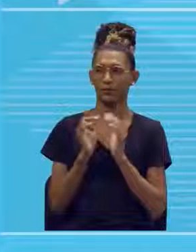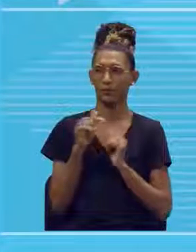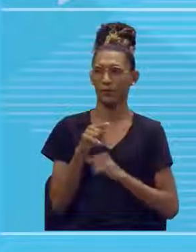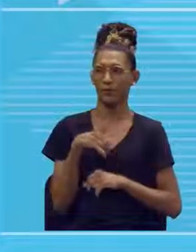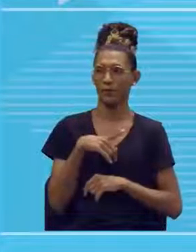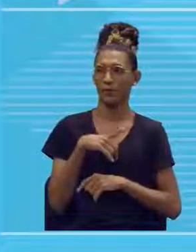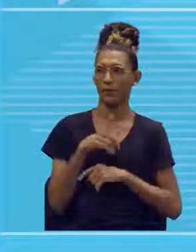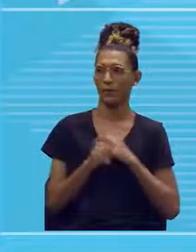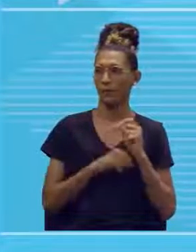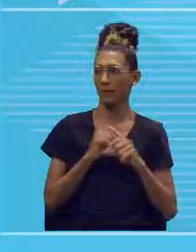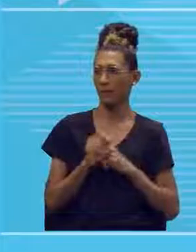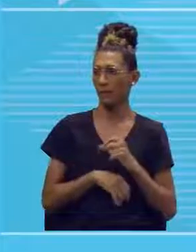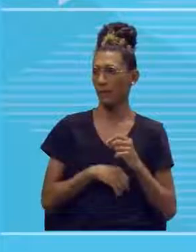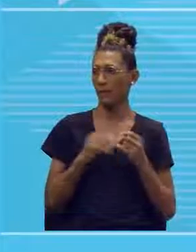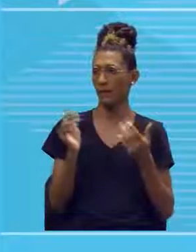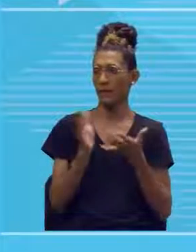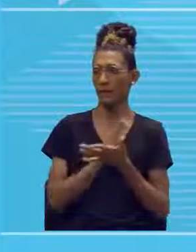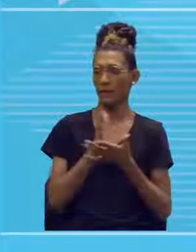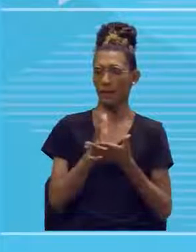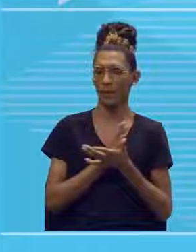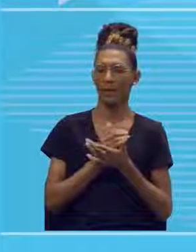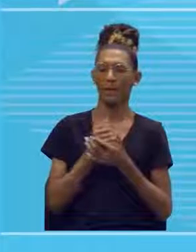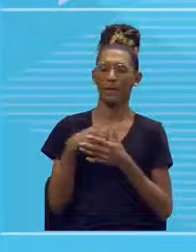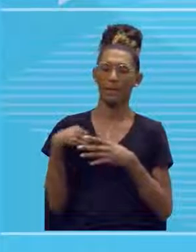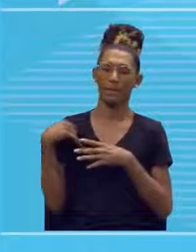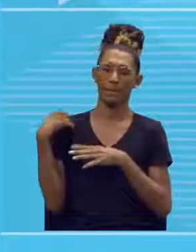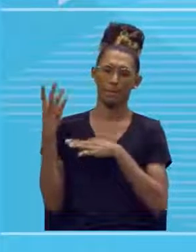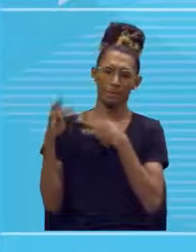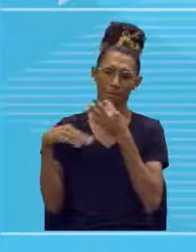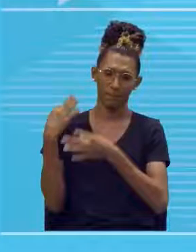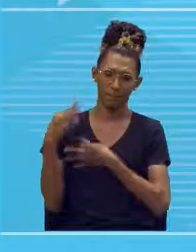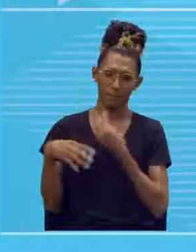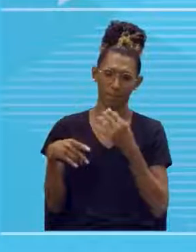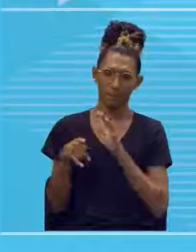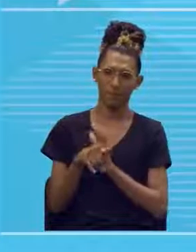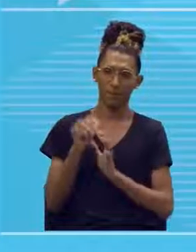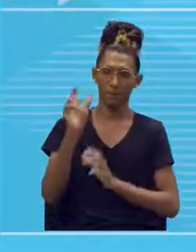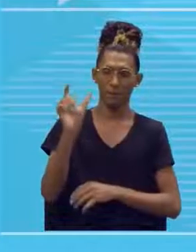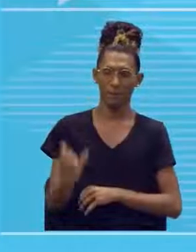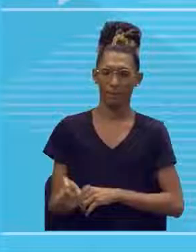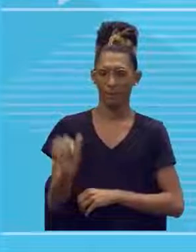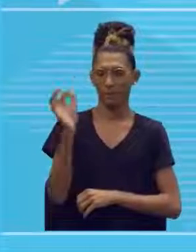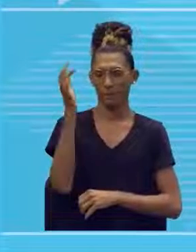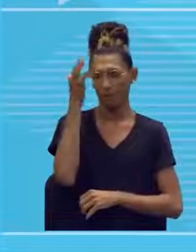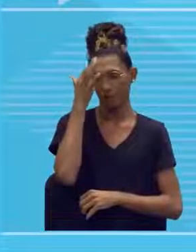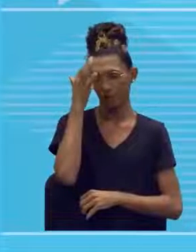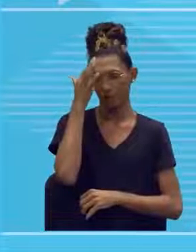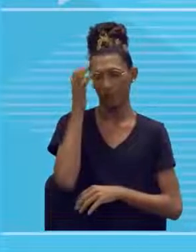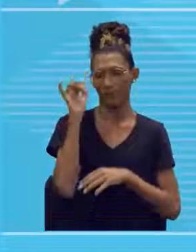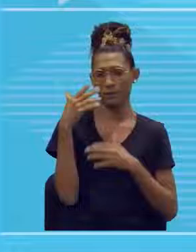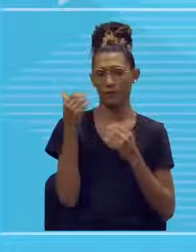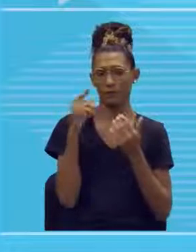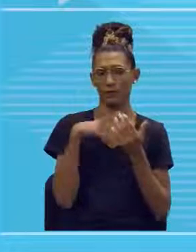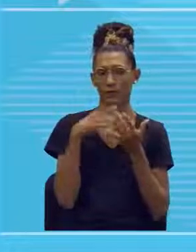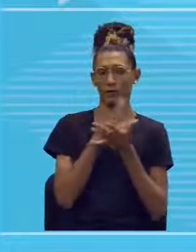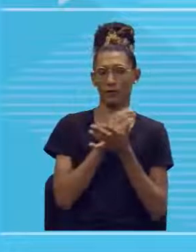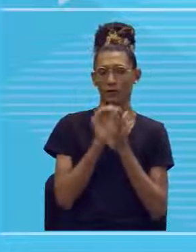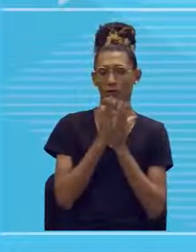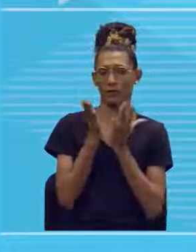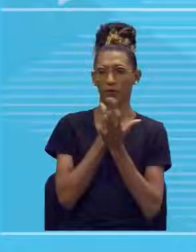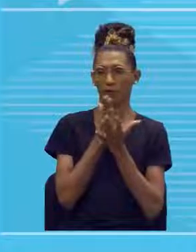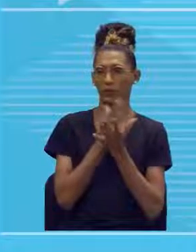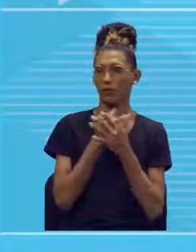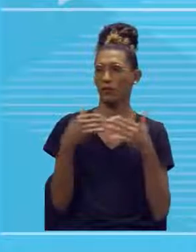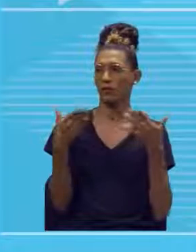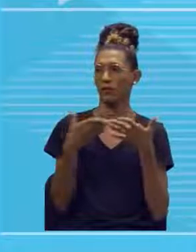traz aí essas trajetórias de alguns pensadores indígenas são vários livros e hoje eu trouxe aqui para